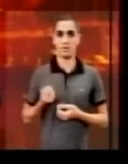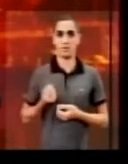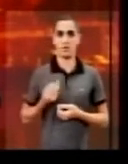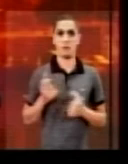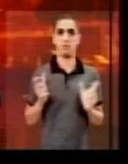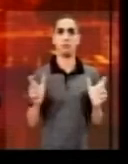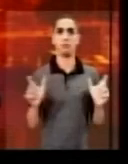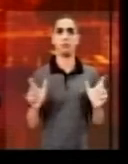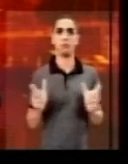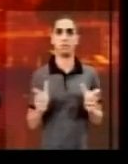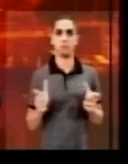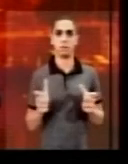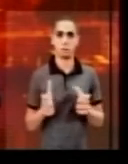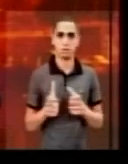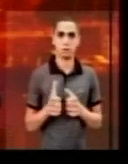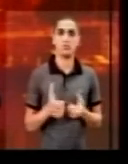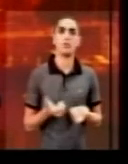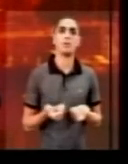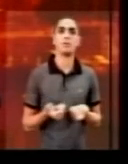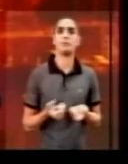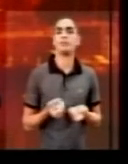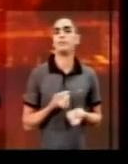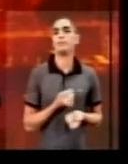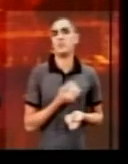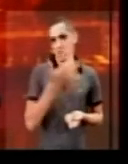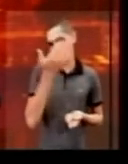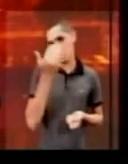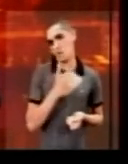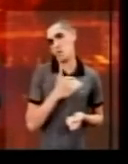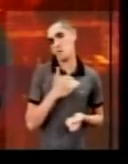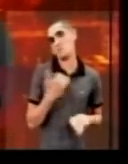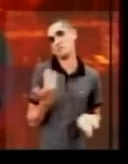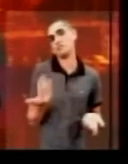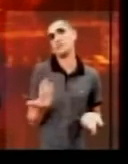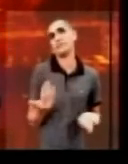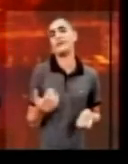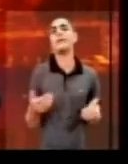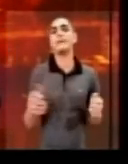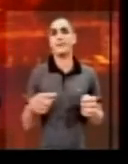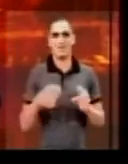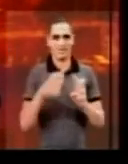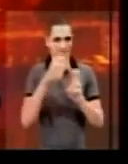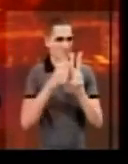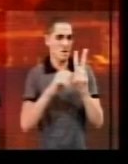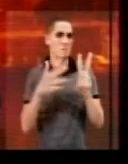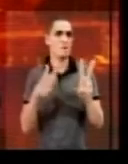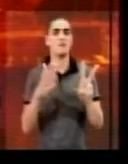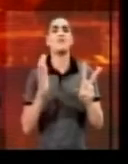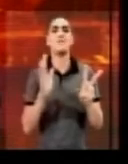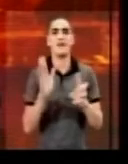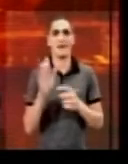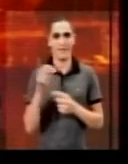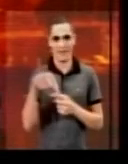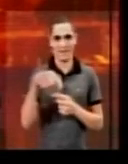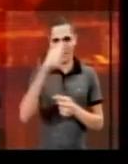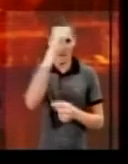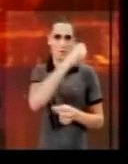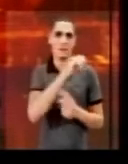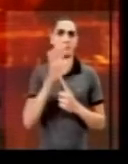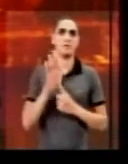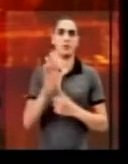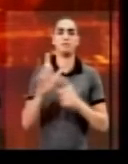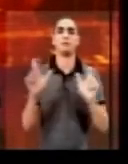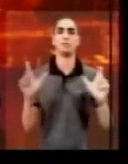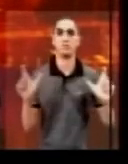há quase 2 meses, por aí, tem gradativamente. É interessante, quando você